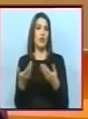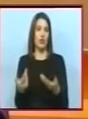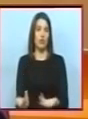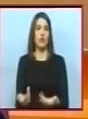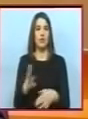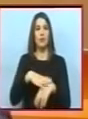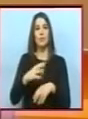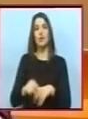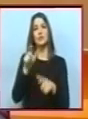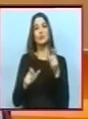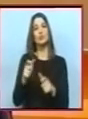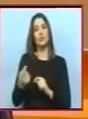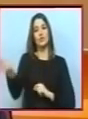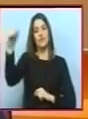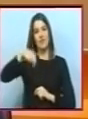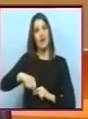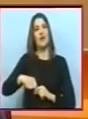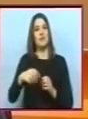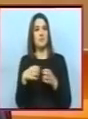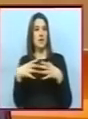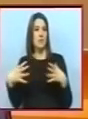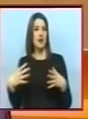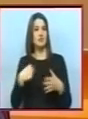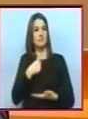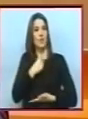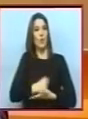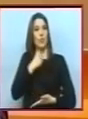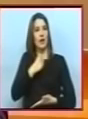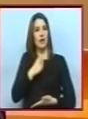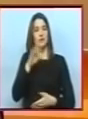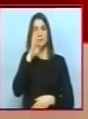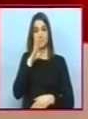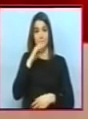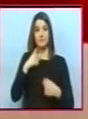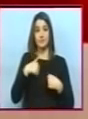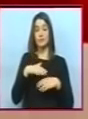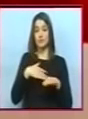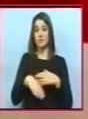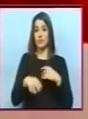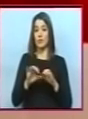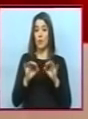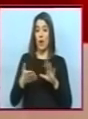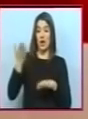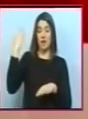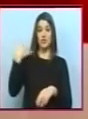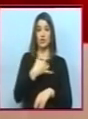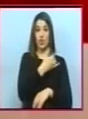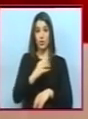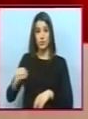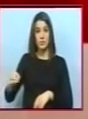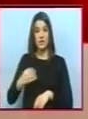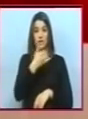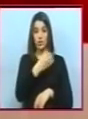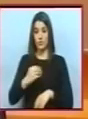por isso que hoje as pessoas vão ao notário, porque se o notário funcionasse como funcionava em 2000, em 2001, em